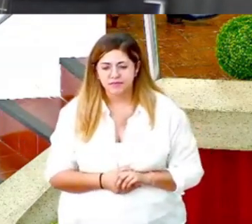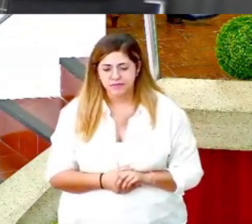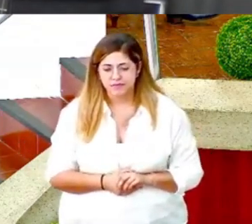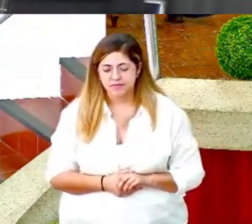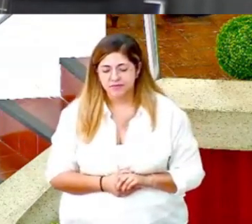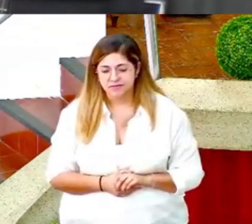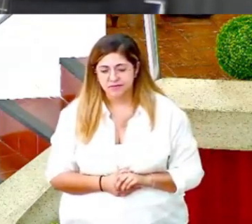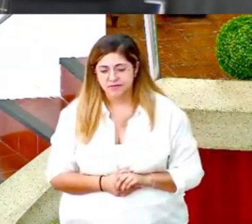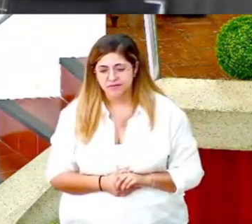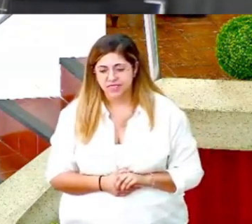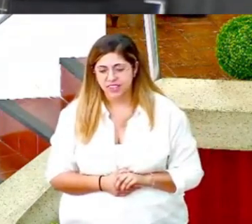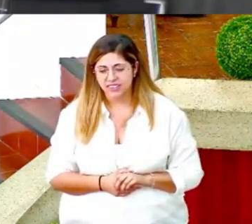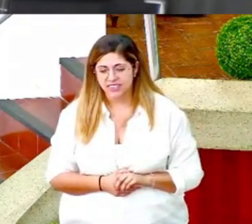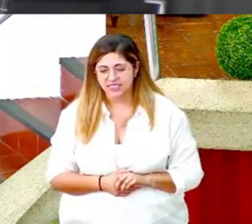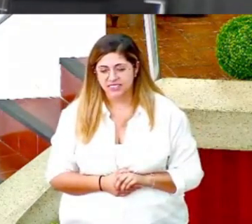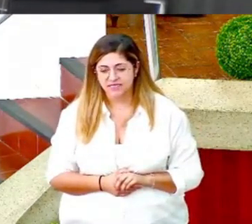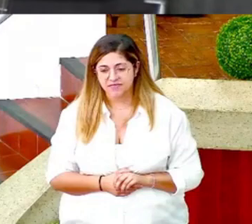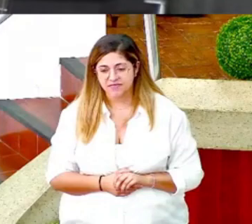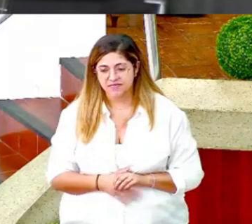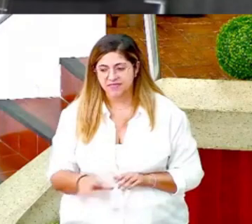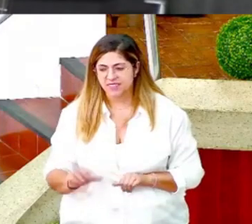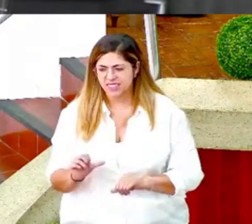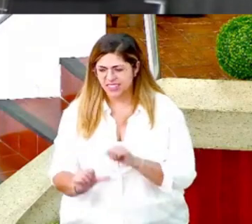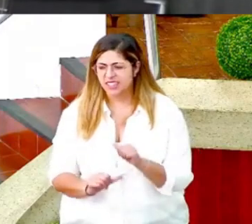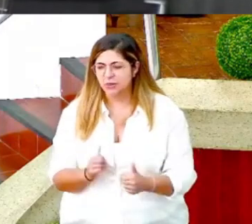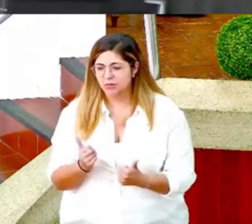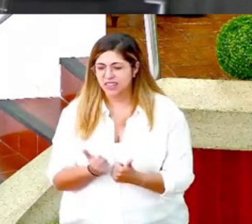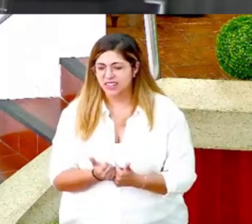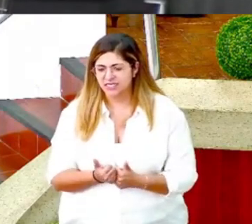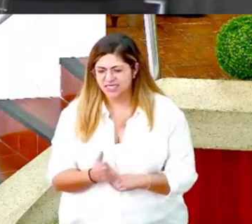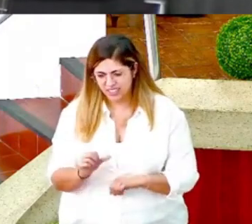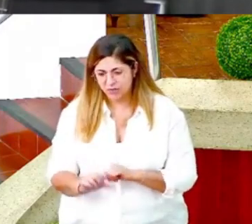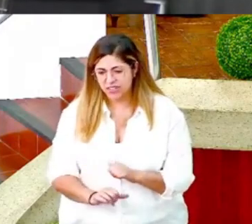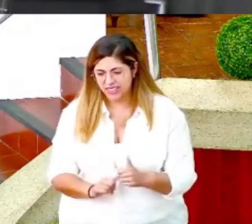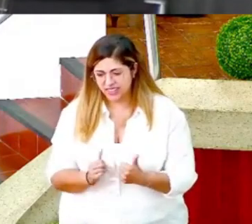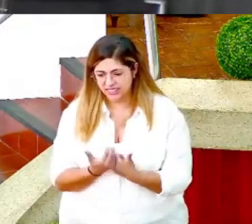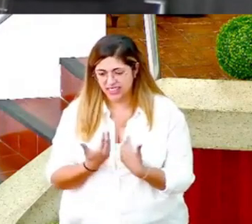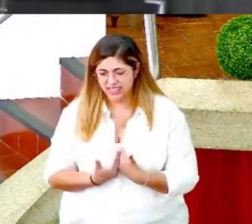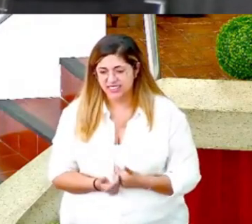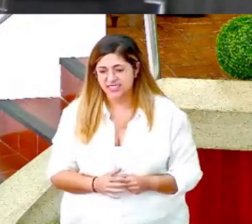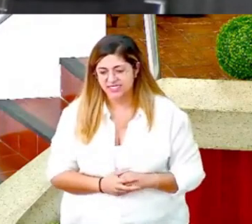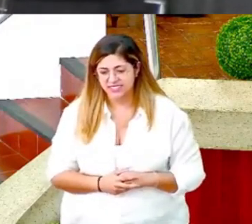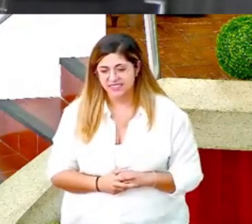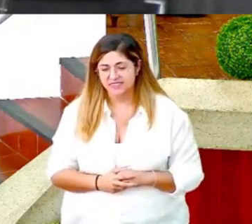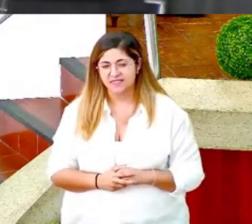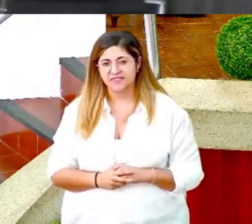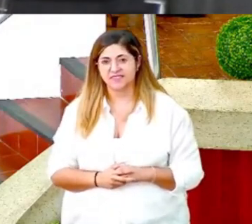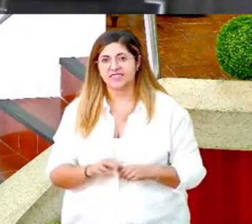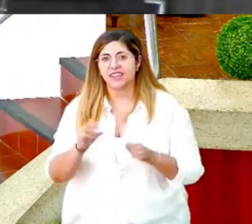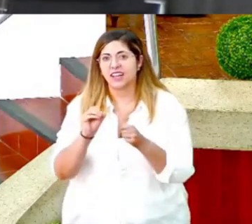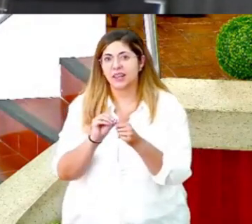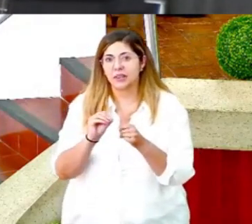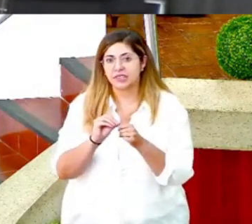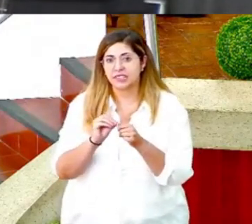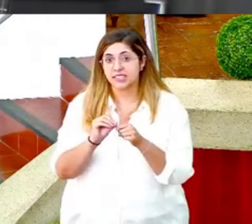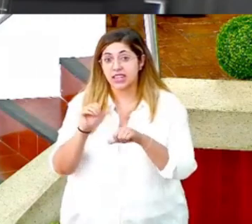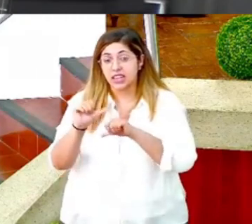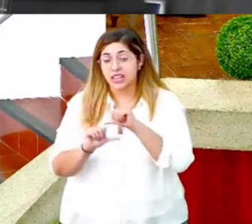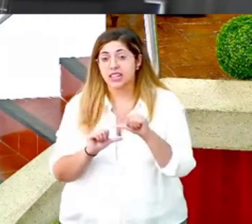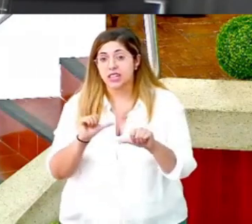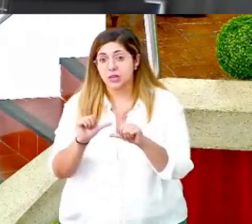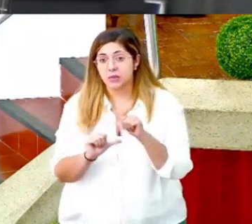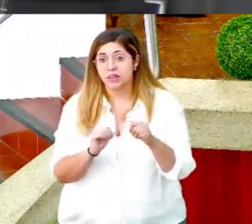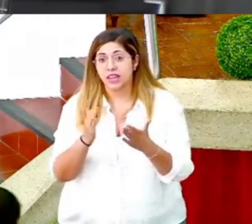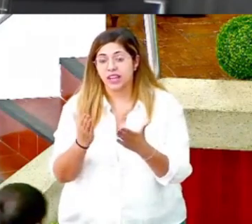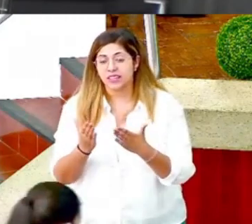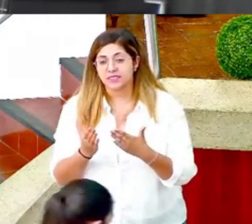é Deuteronômio, como é linda a palavra de Deus. Ele rasga suas vestes, meus irmãos. Ele chama do